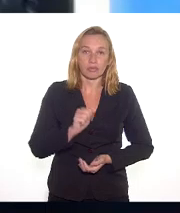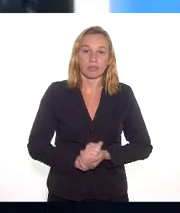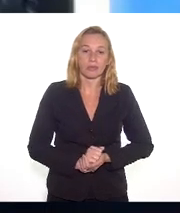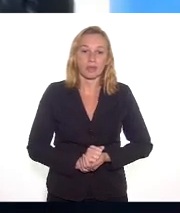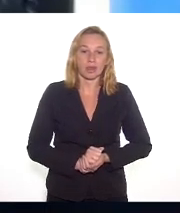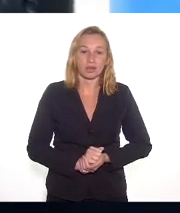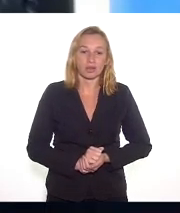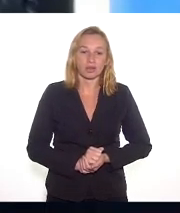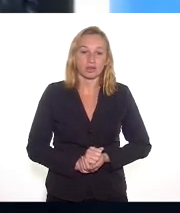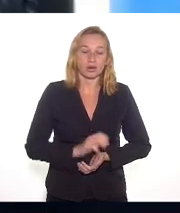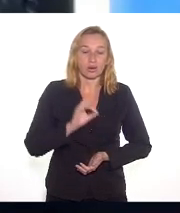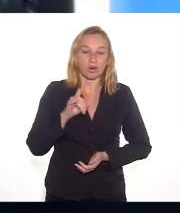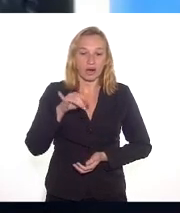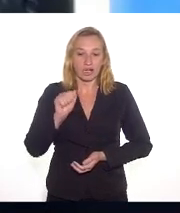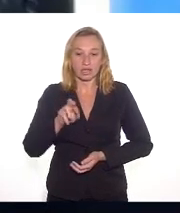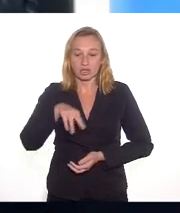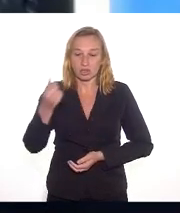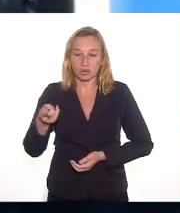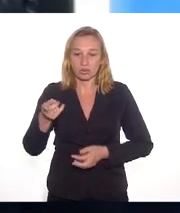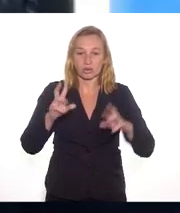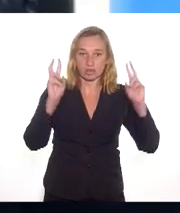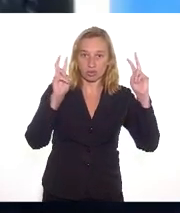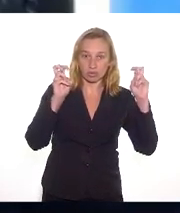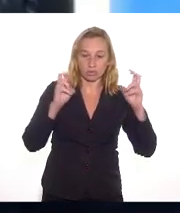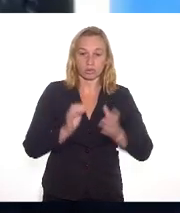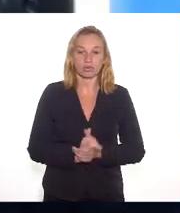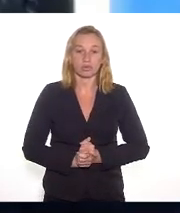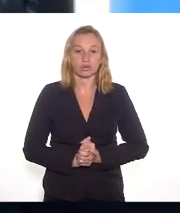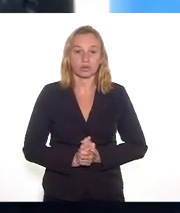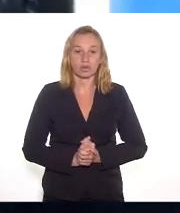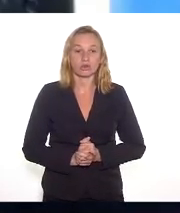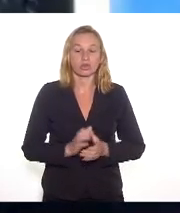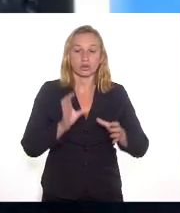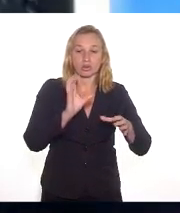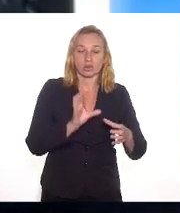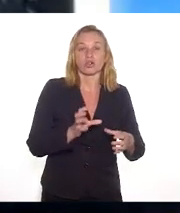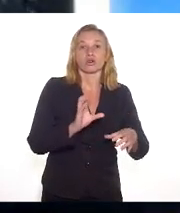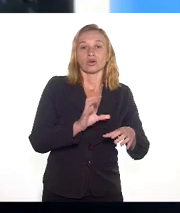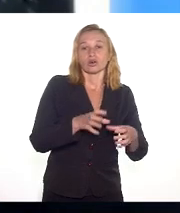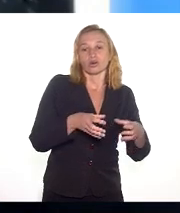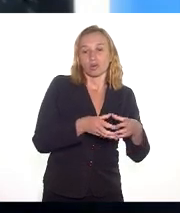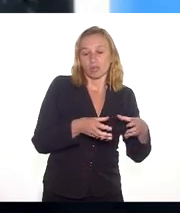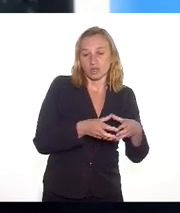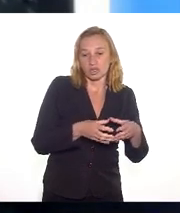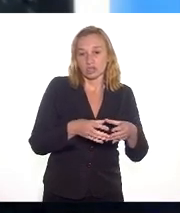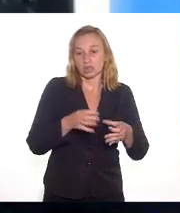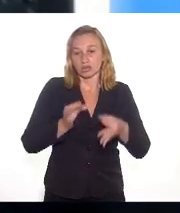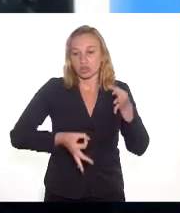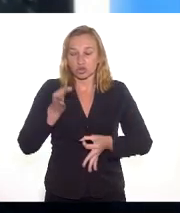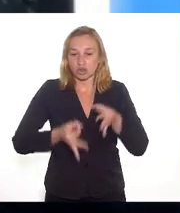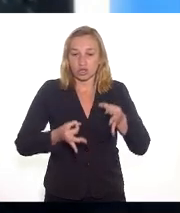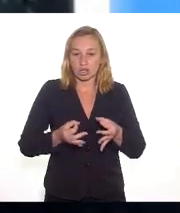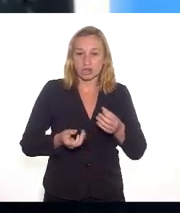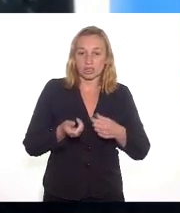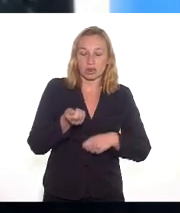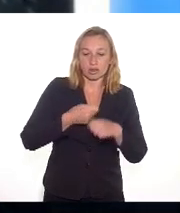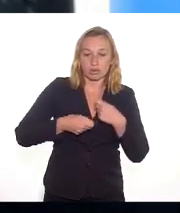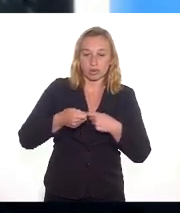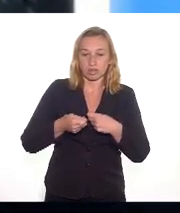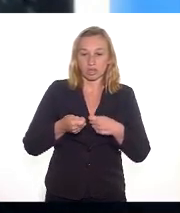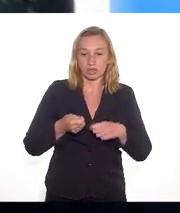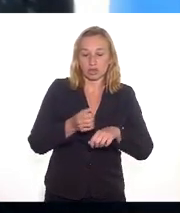que institui o programa Titula Rio e dá outras providências. Pareceres das comissões Constituição e Justiça pela Constitucionalidade, com